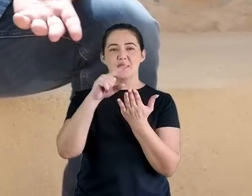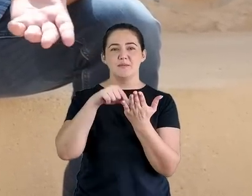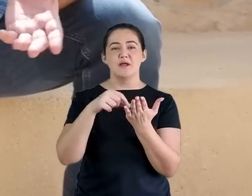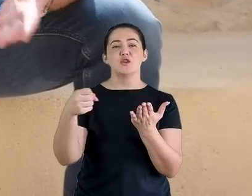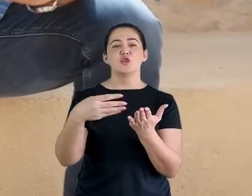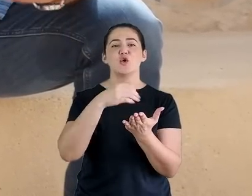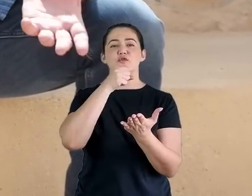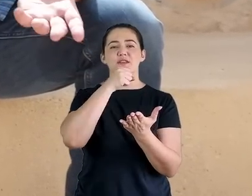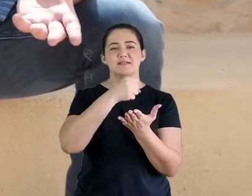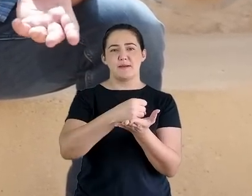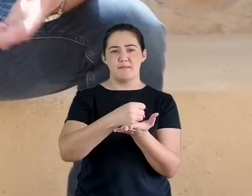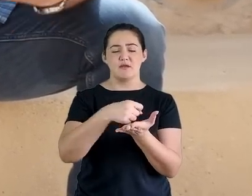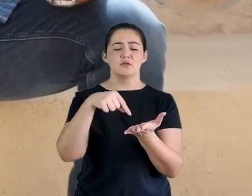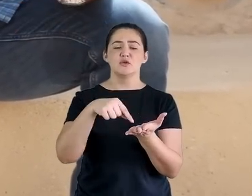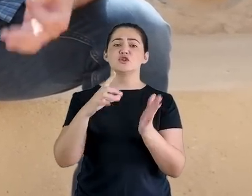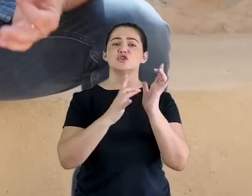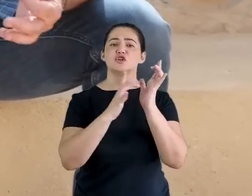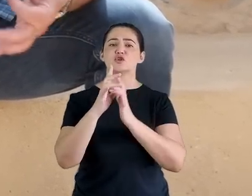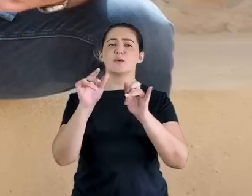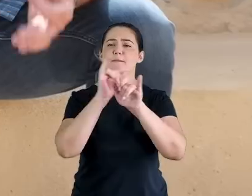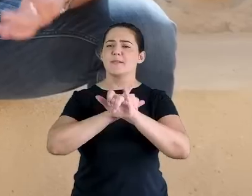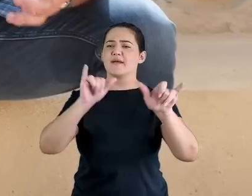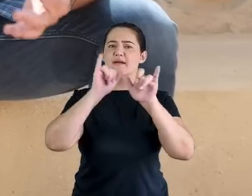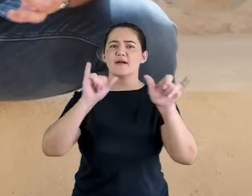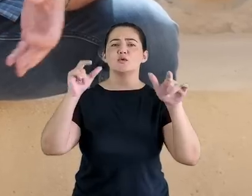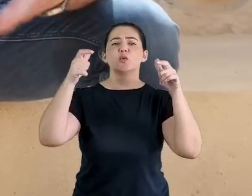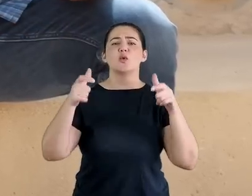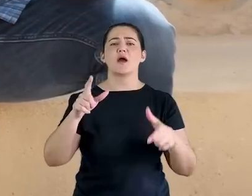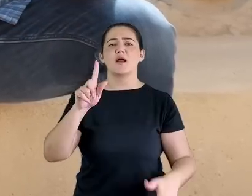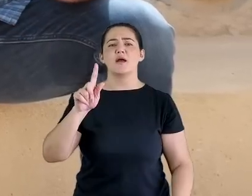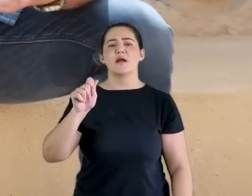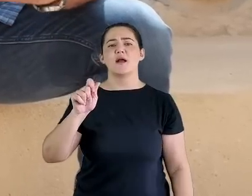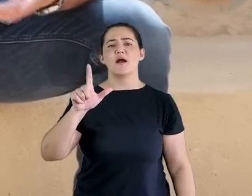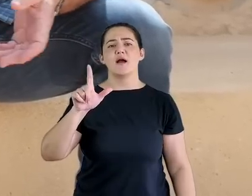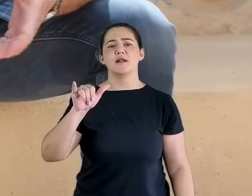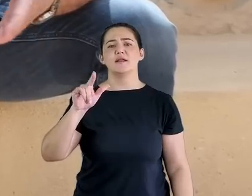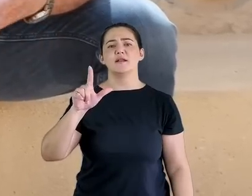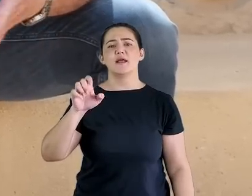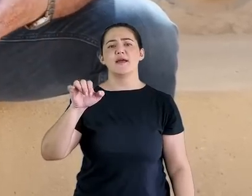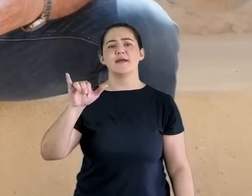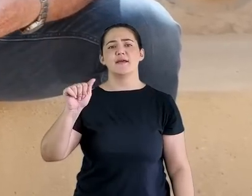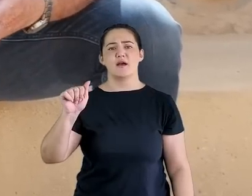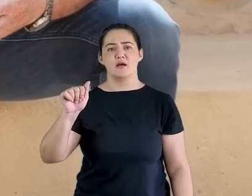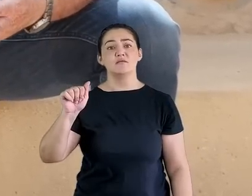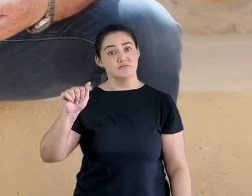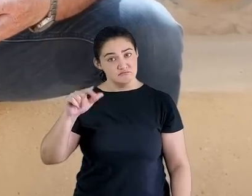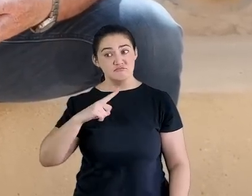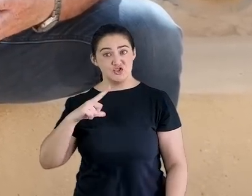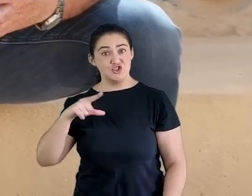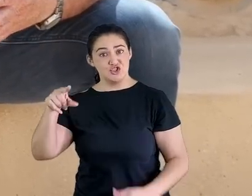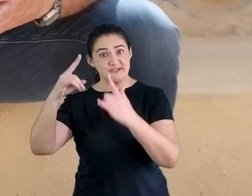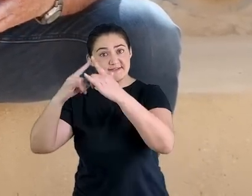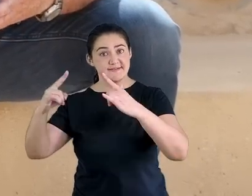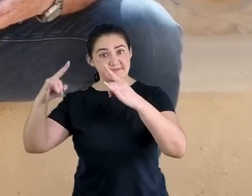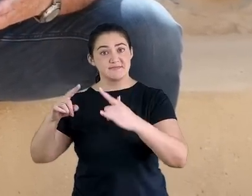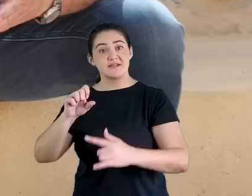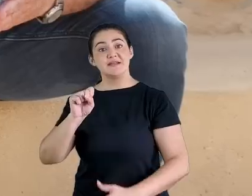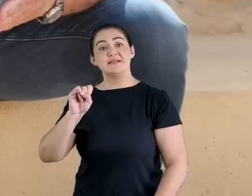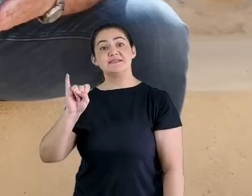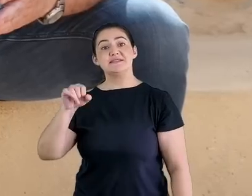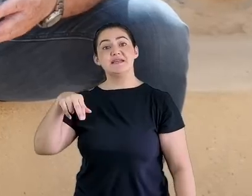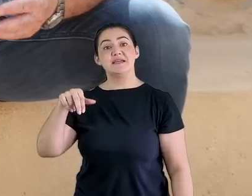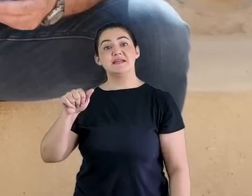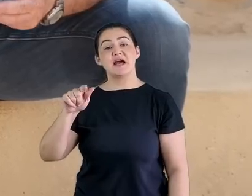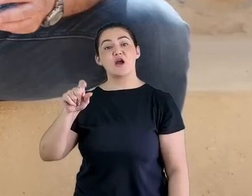Galileia, ele o fez na sinagoga. Portanto, a sinagoga como instituição judaica existia na época do segundo período